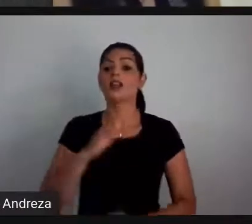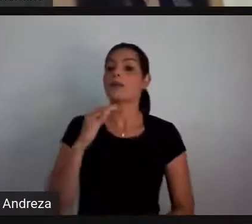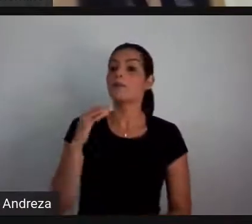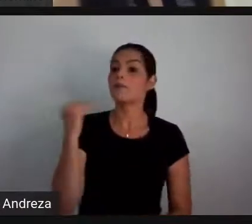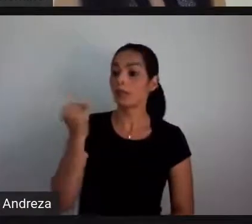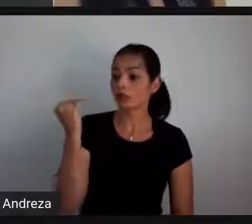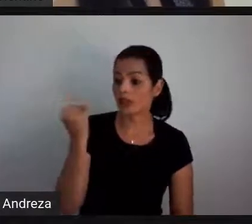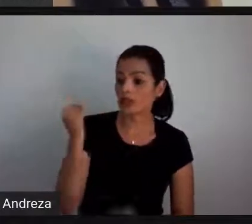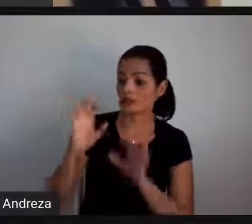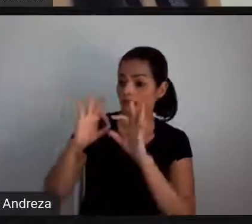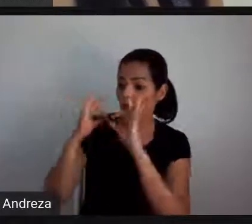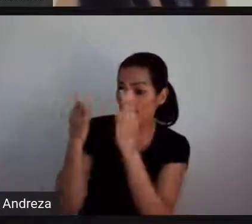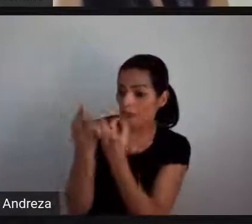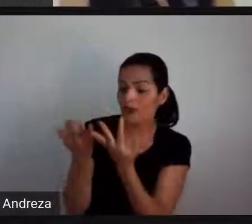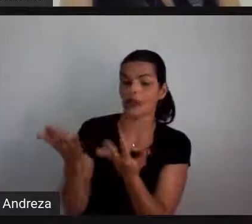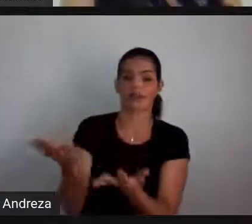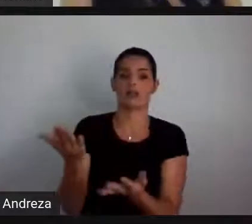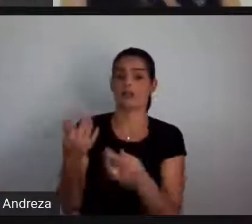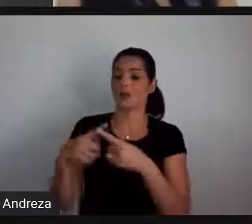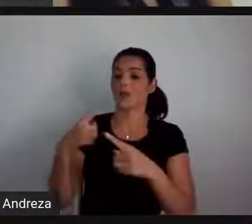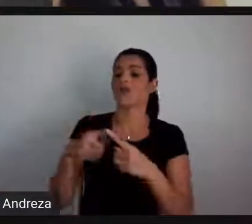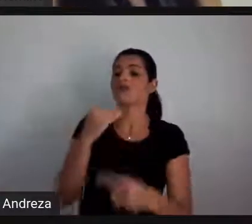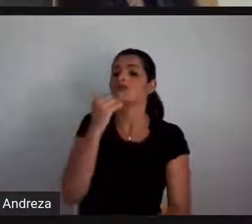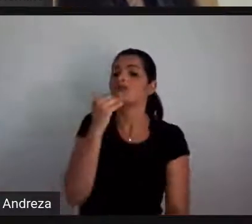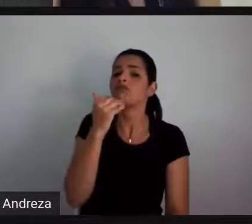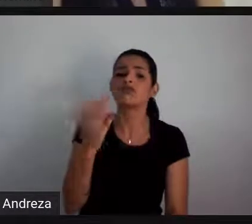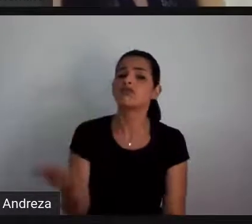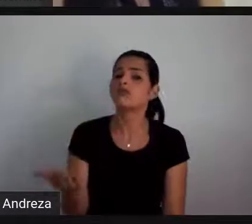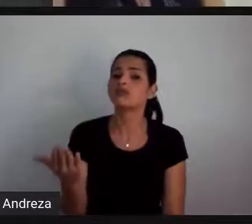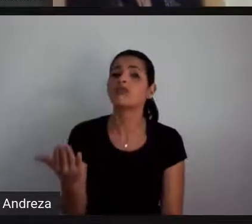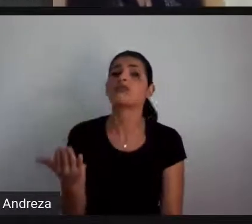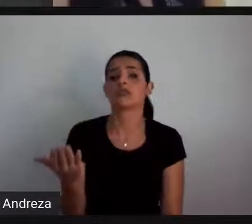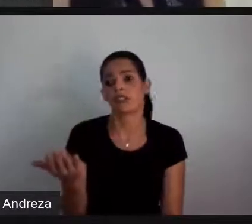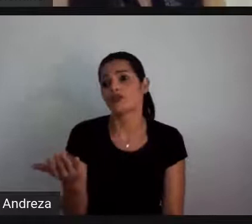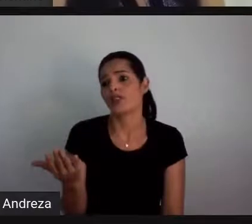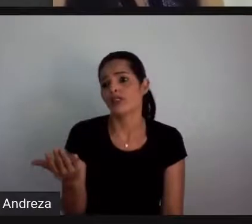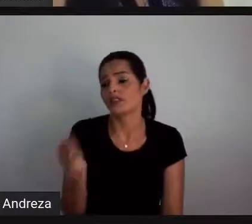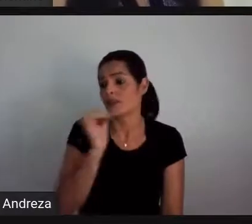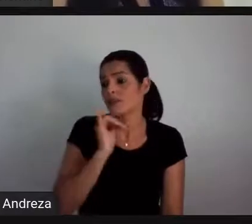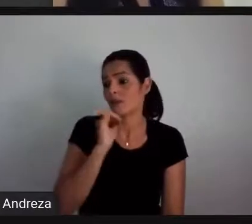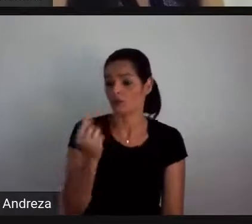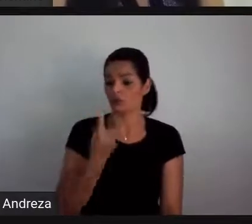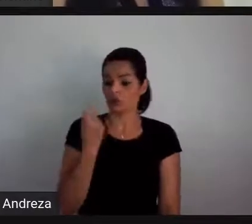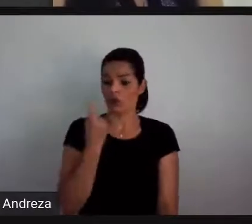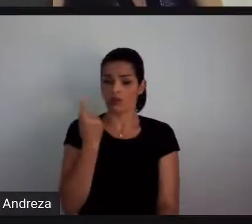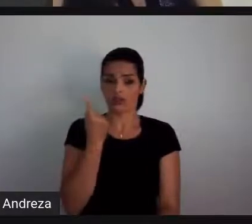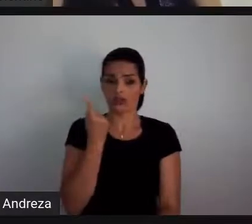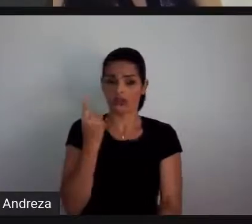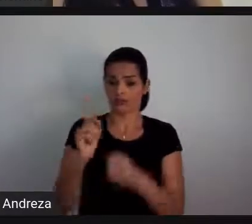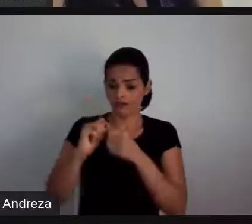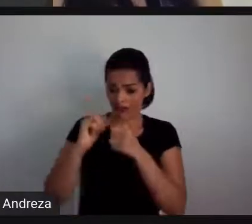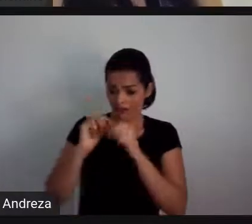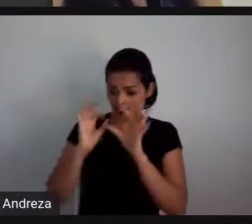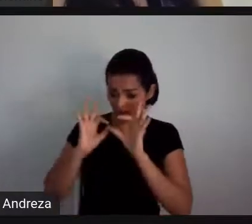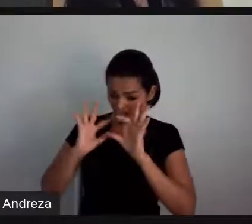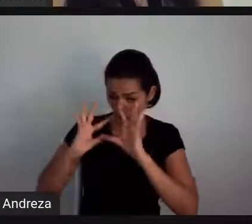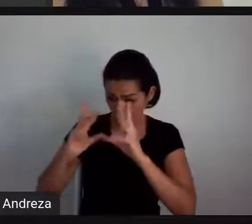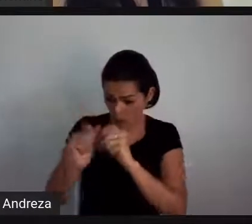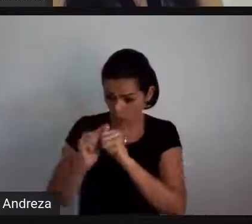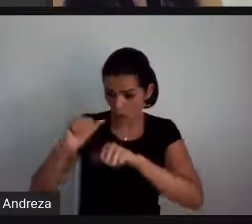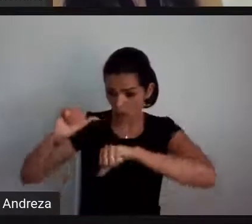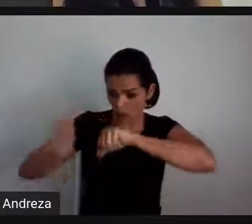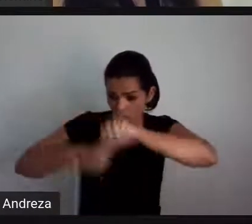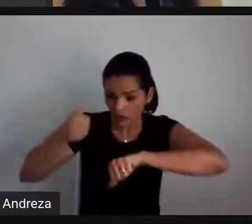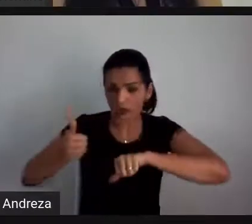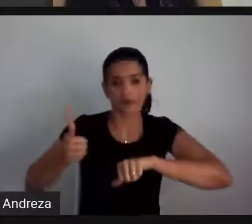a família, né? Porque não adianta, é mais difícil, né? Uma pessoa sozinha fazer isso por todo mundo, né? Então acho que isso